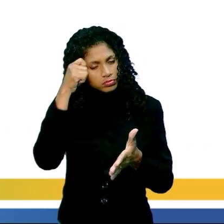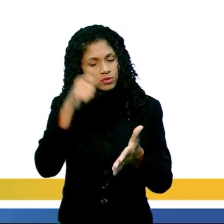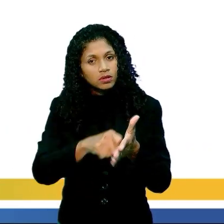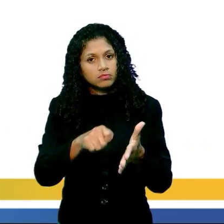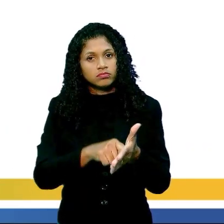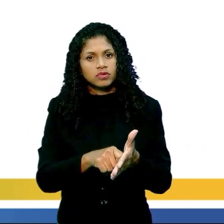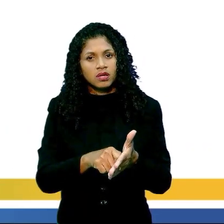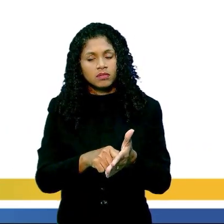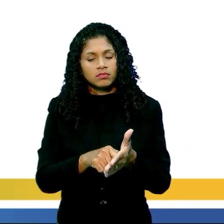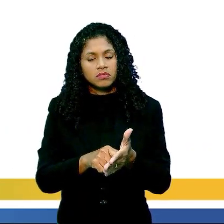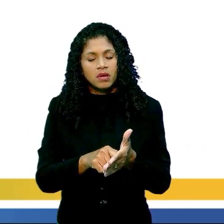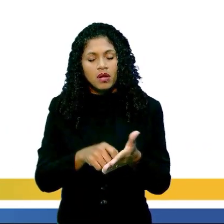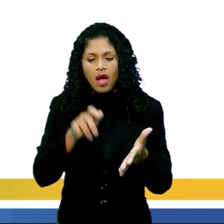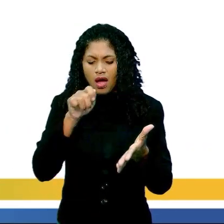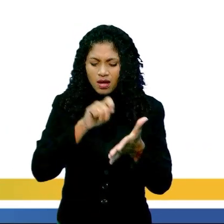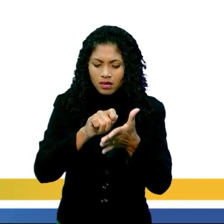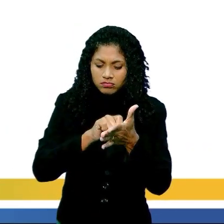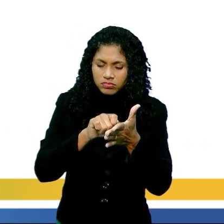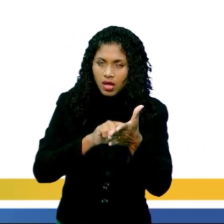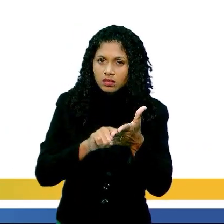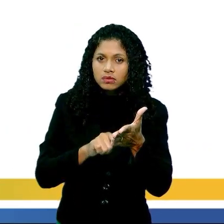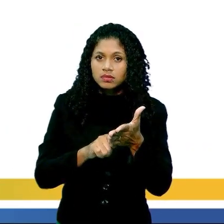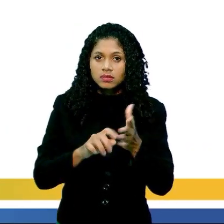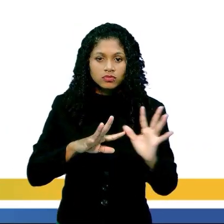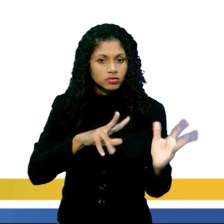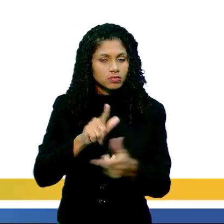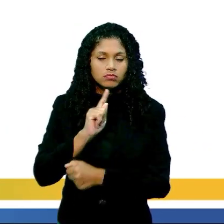da escrita como geral, ok?